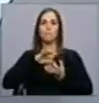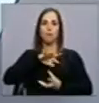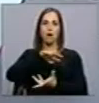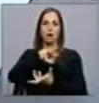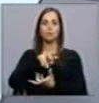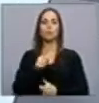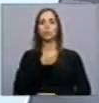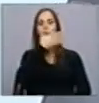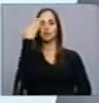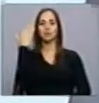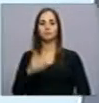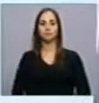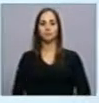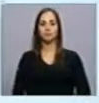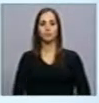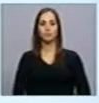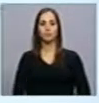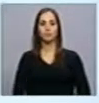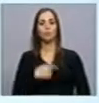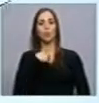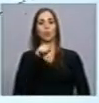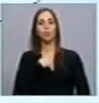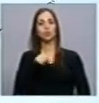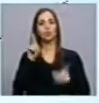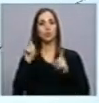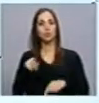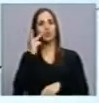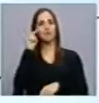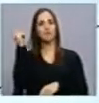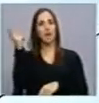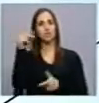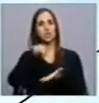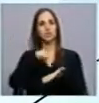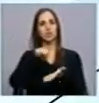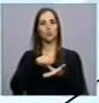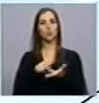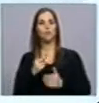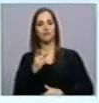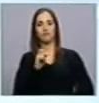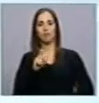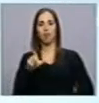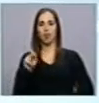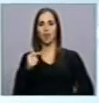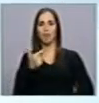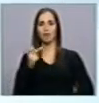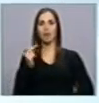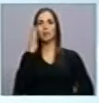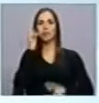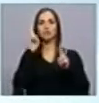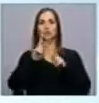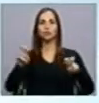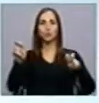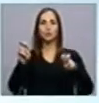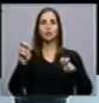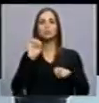Miguel. Bom dia, Cristiana. E hoje começamos a viagem até ao coração da Via Láctea para tentar descobrir um dos grandes mistérios da